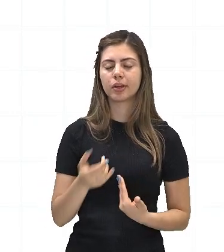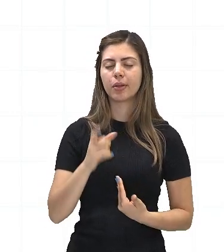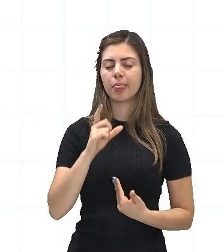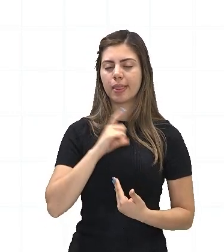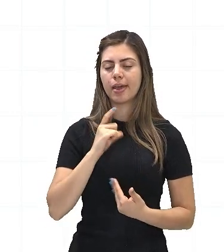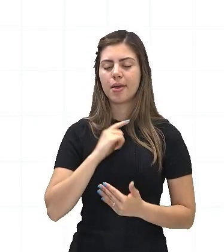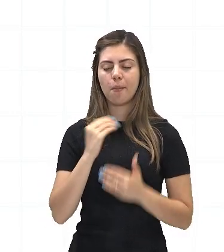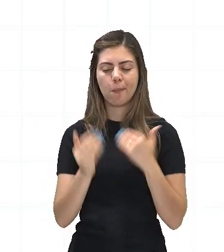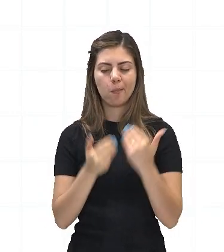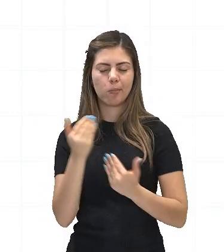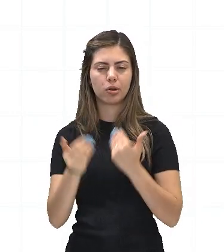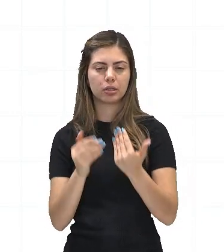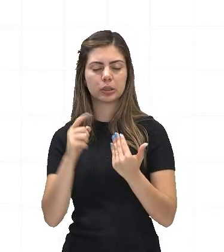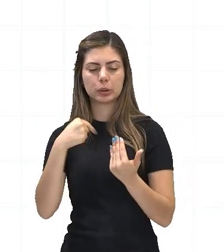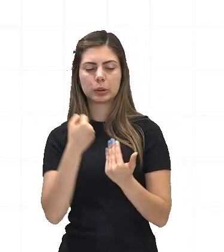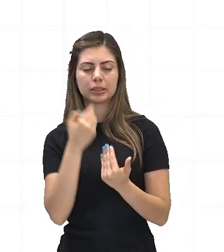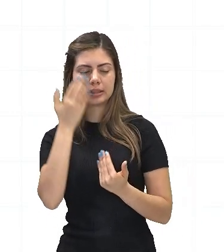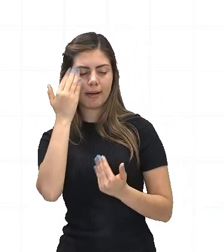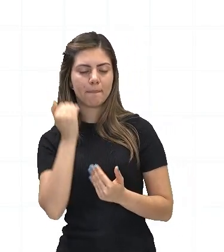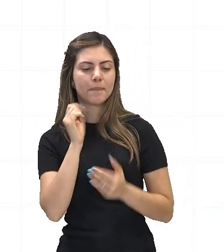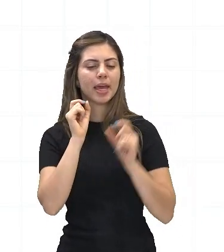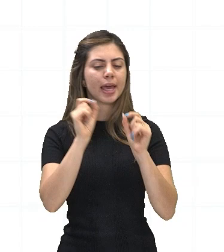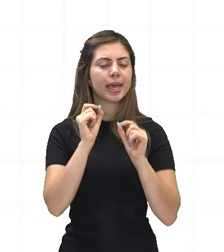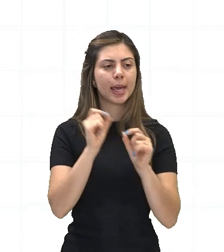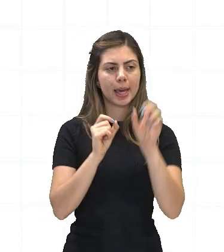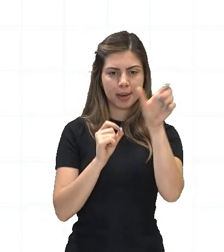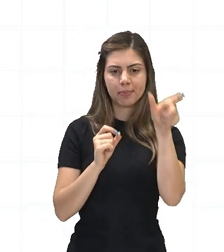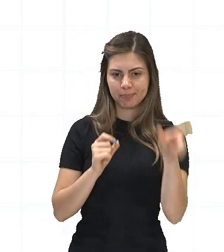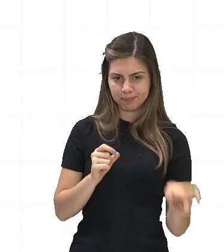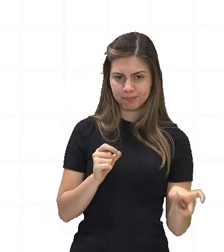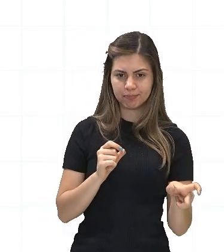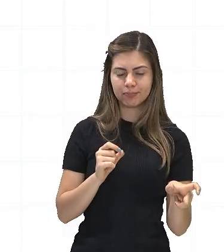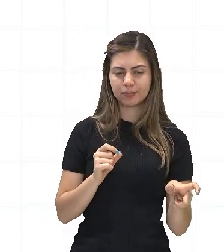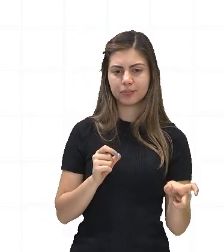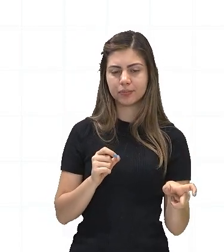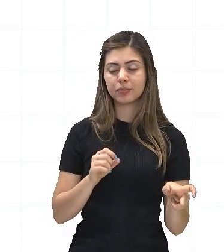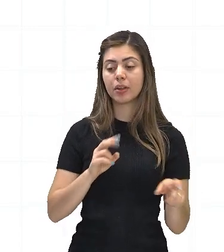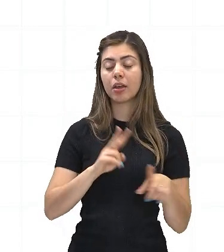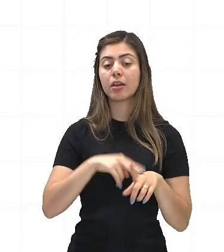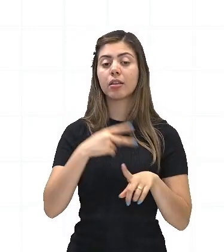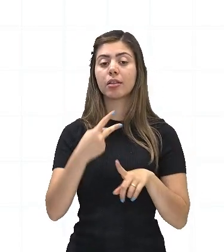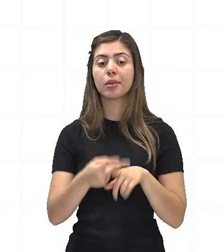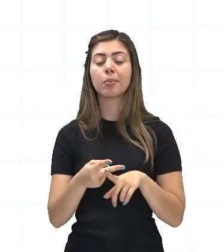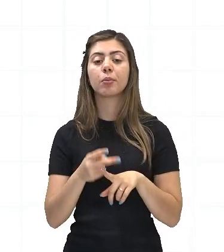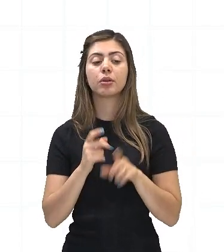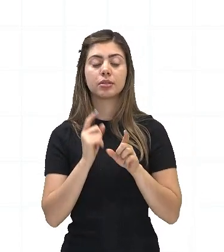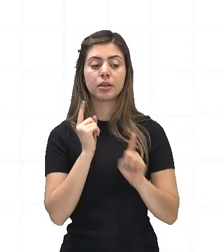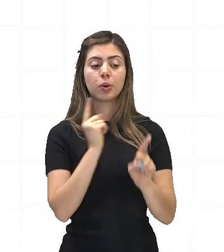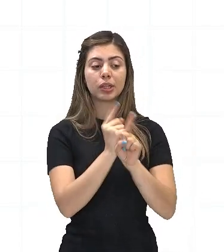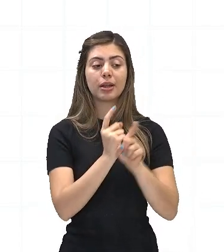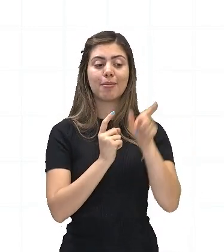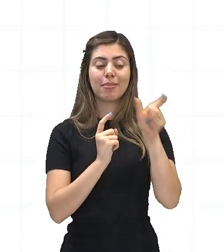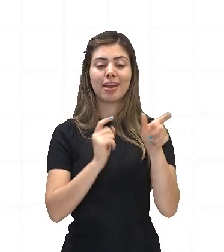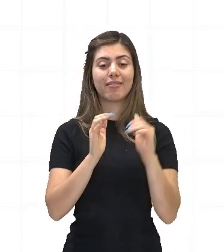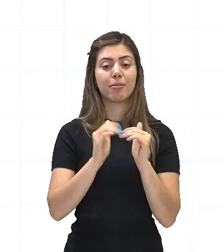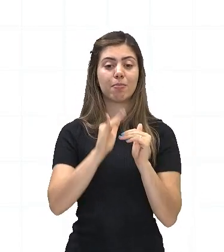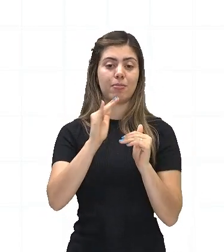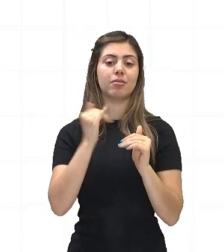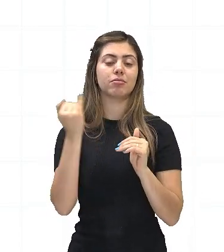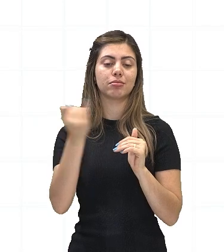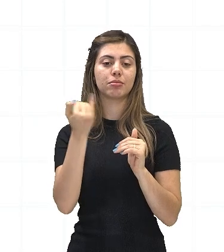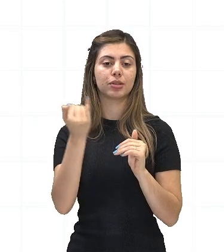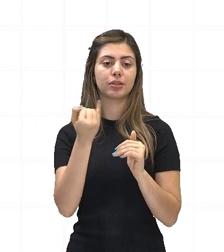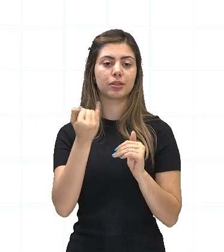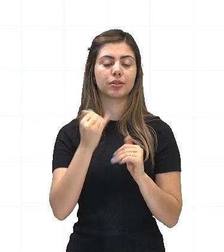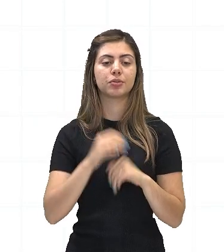de definir o sujeito, saber qual é, e depois identificar a palavra mais importante, o